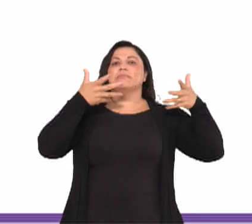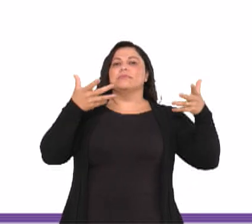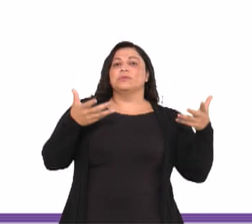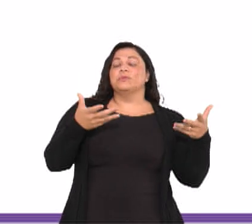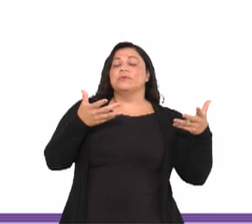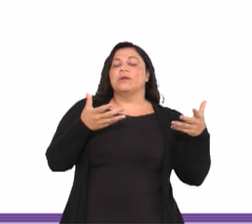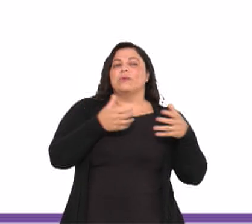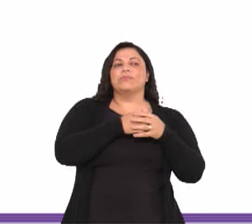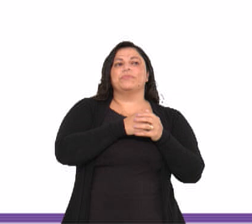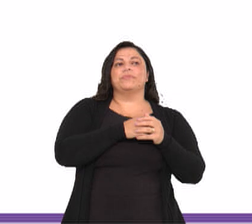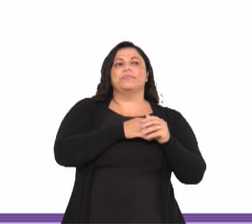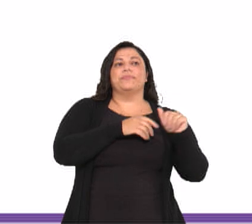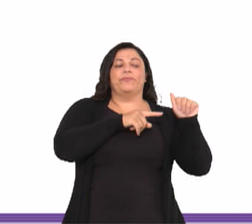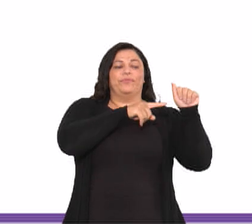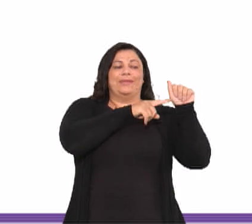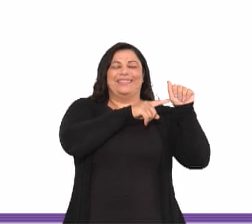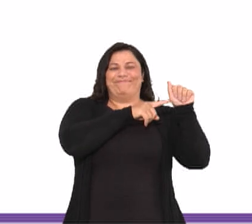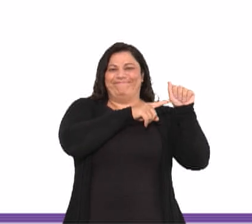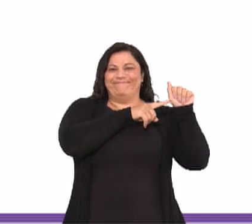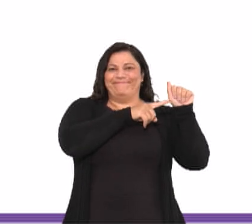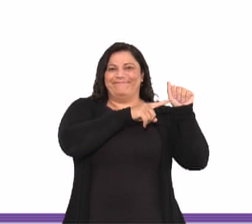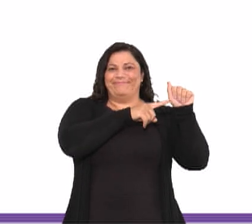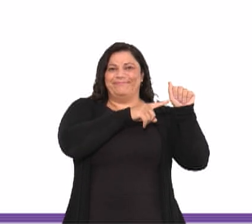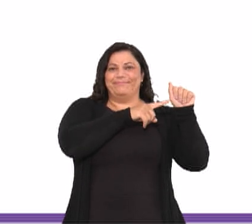alternativa, letra A,